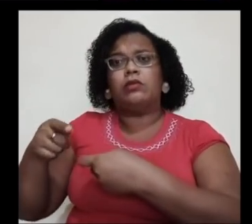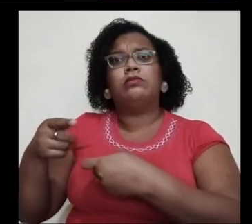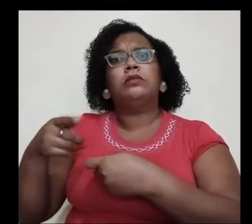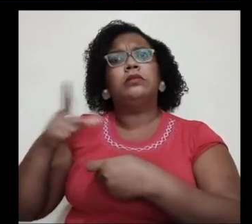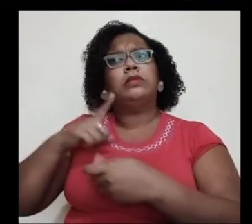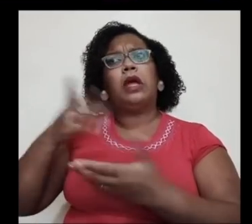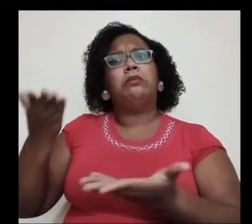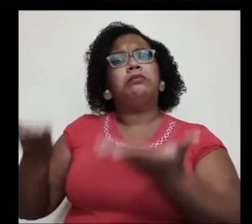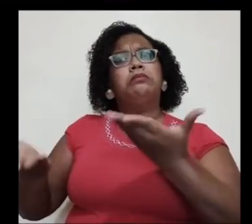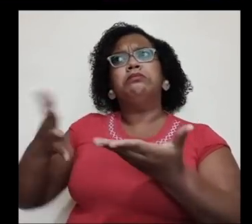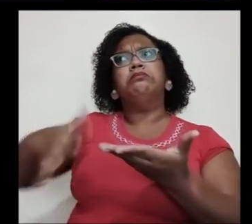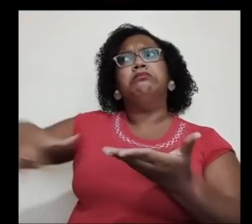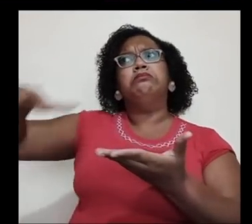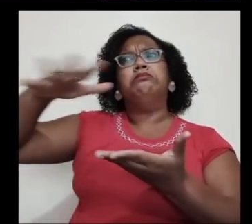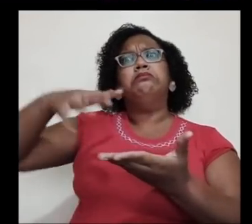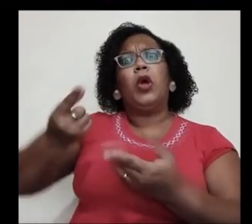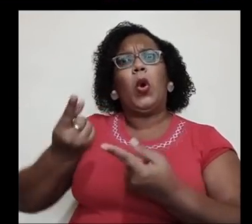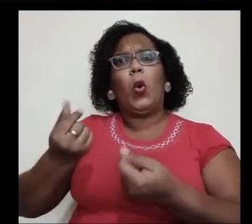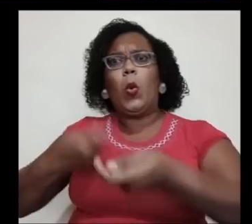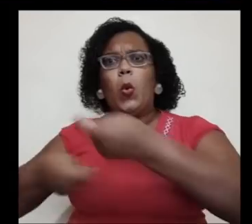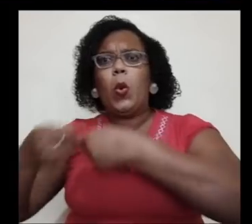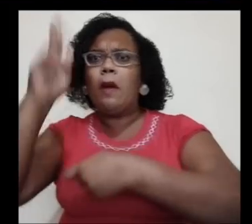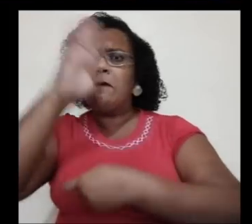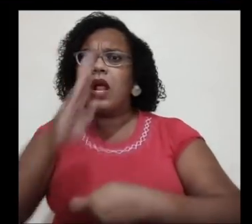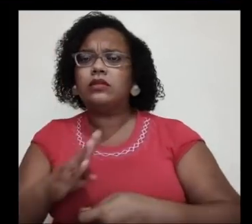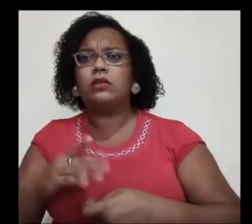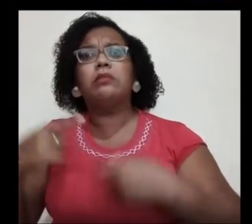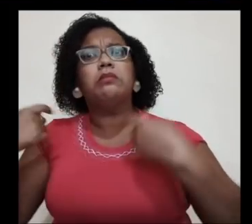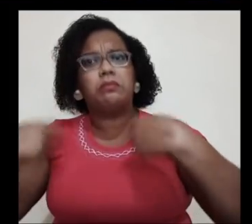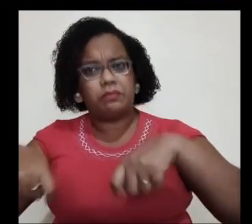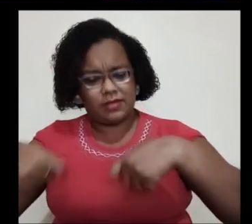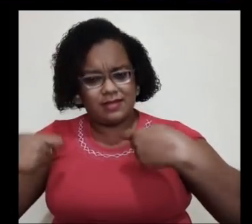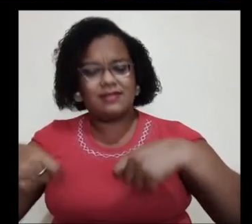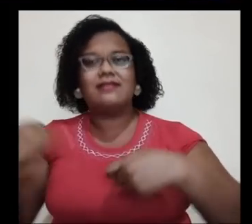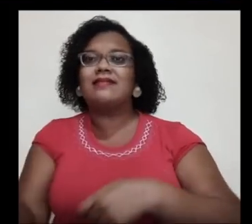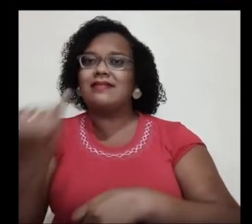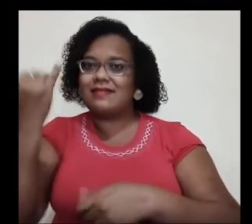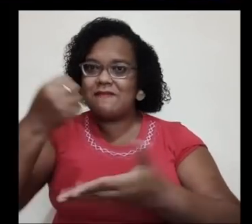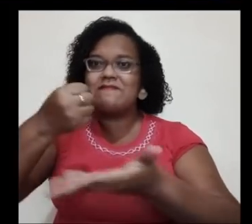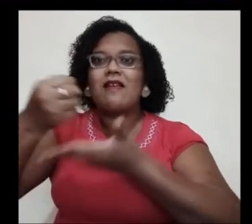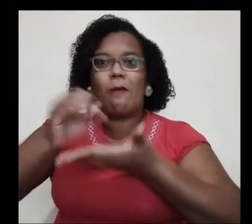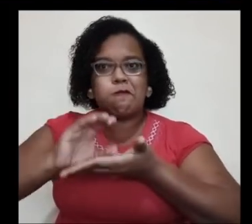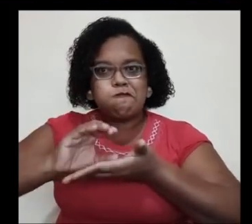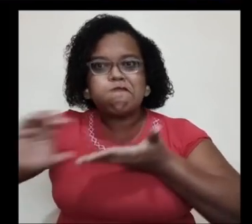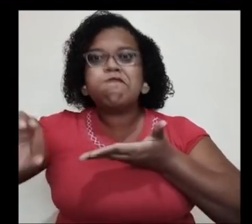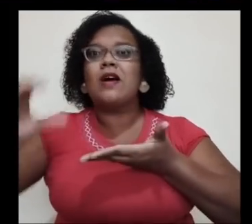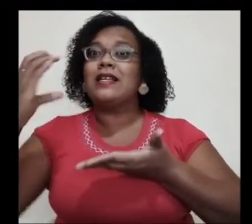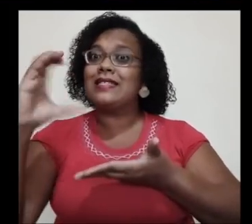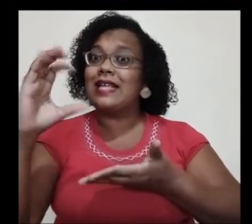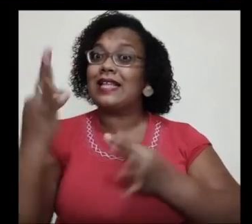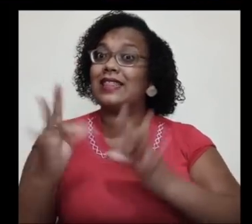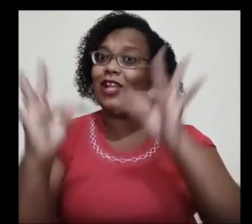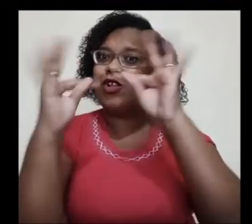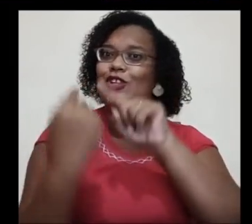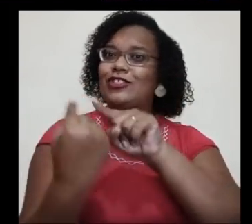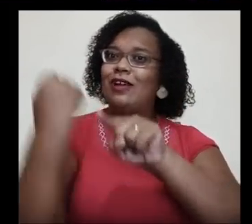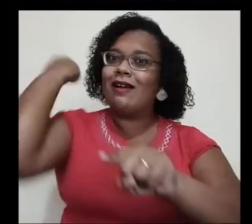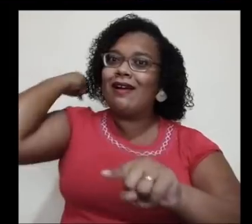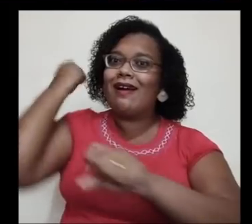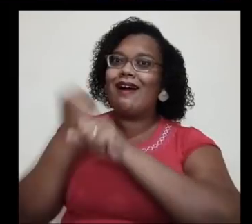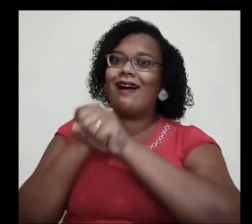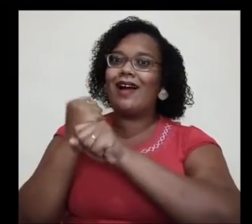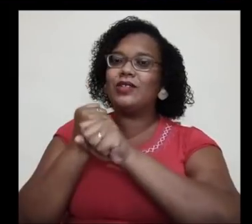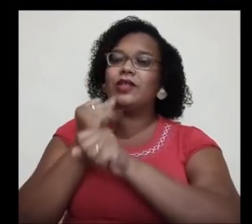ciência e tecnologia que foi feito décadas atrás. Por exemplo, no caso da agricultura tropical, a produção de grãos no Cerrado brasileiro,